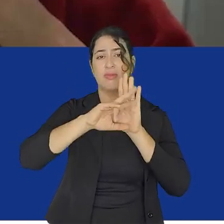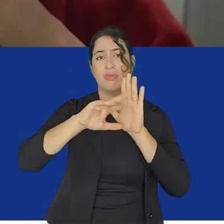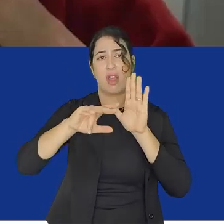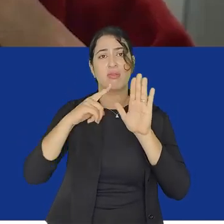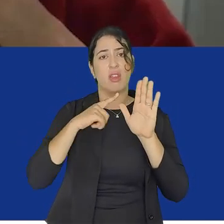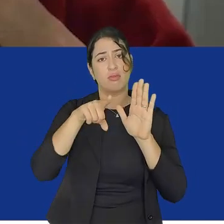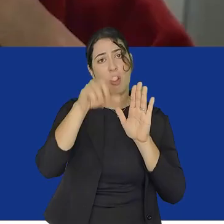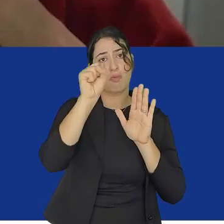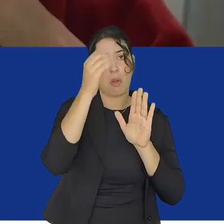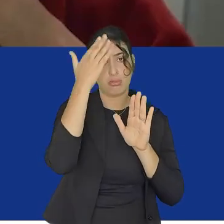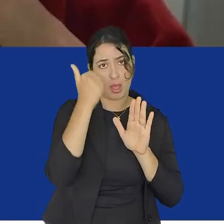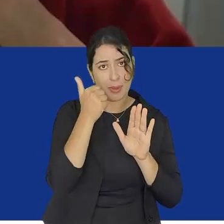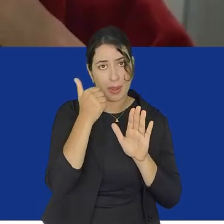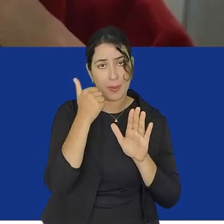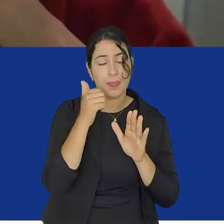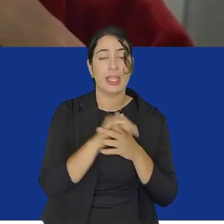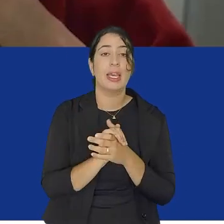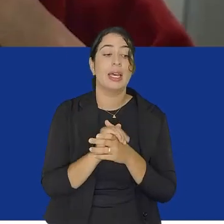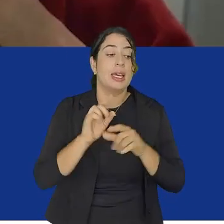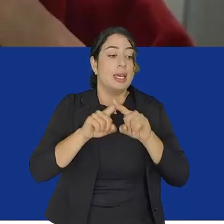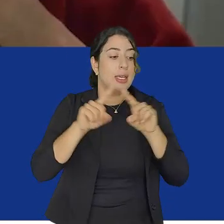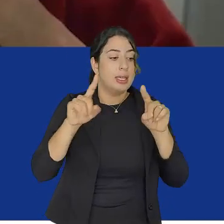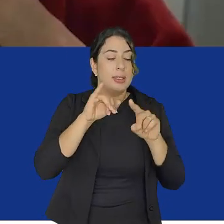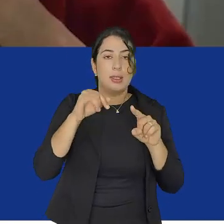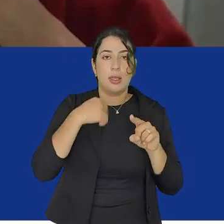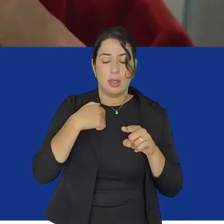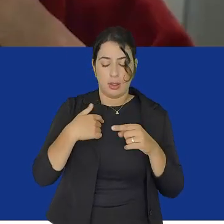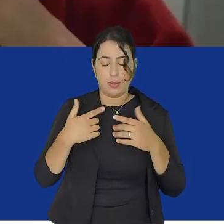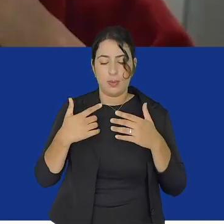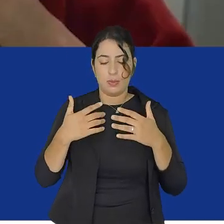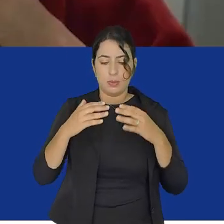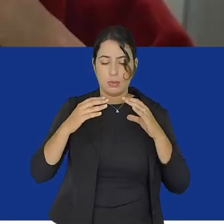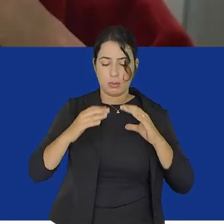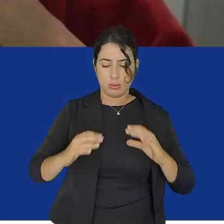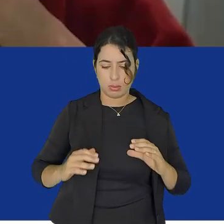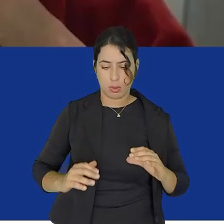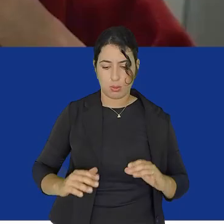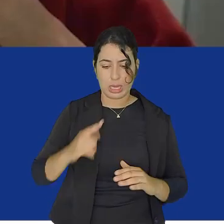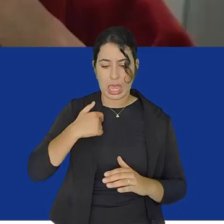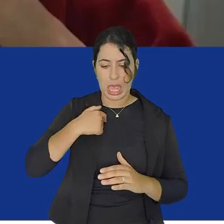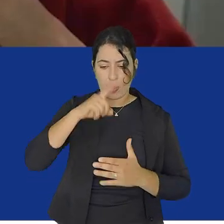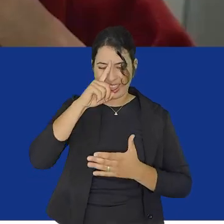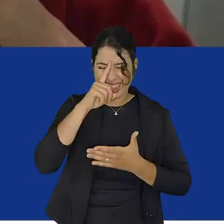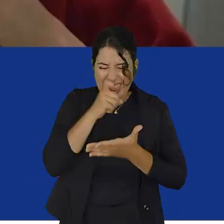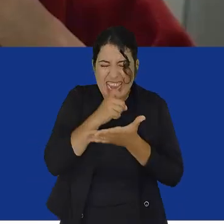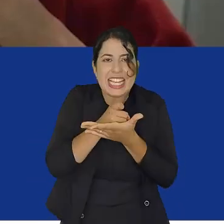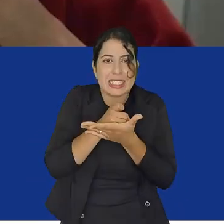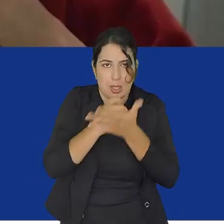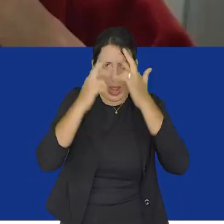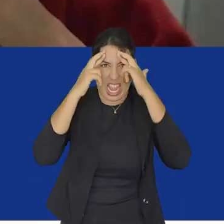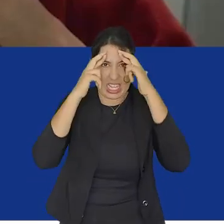tudo isso, mas se a gente não adotar essa postura de escolha intencional, de ter o respeito